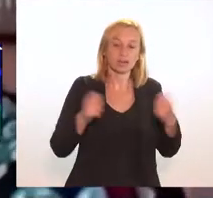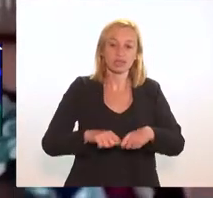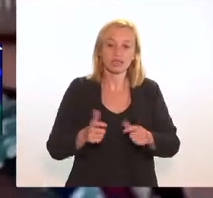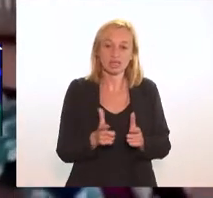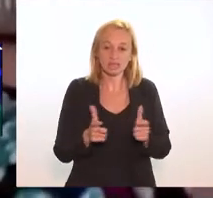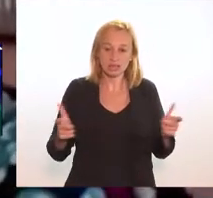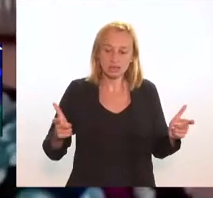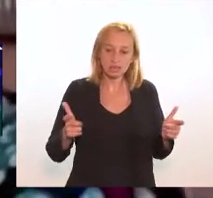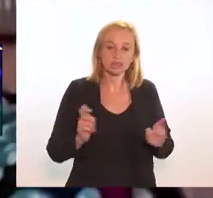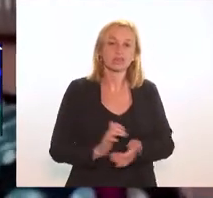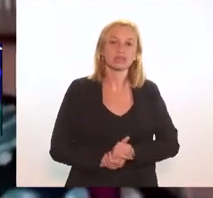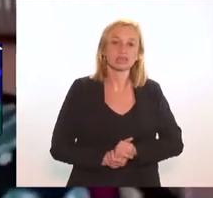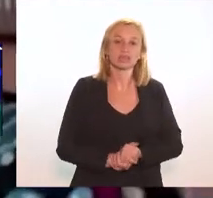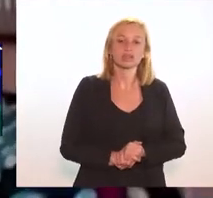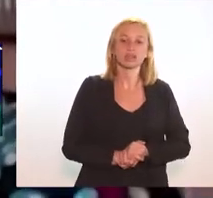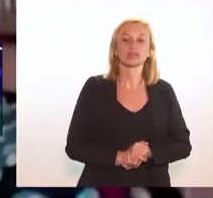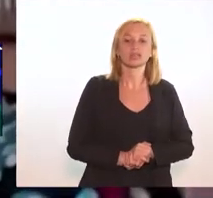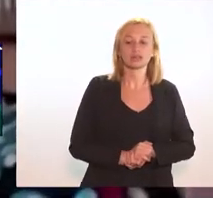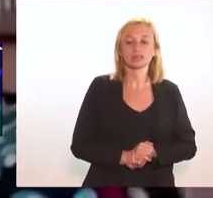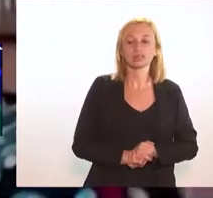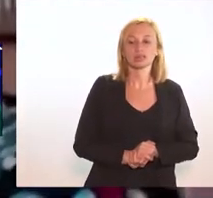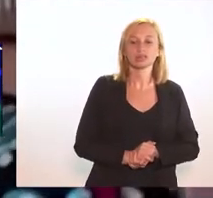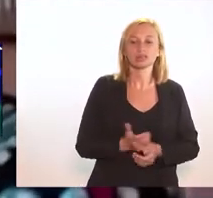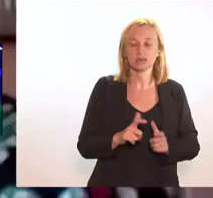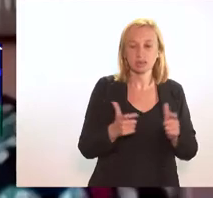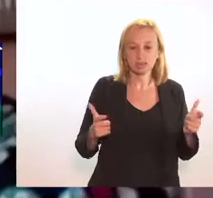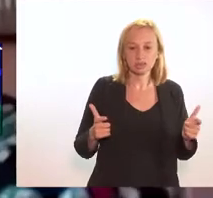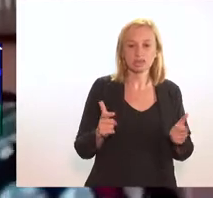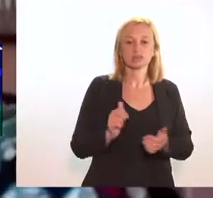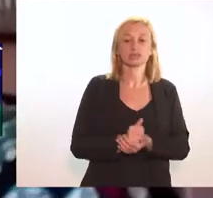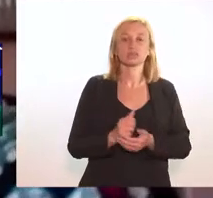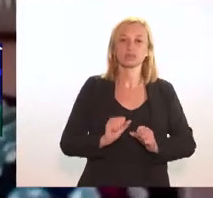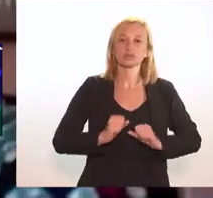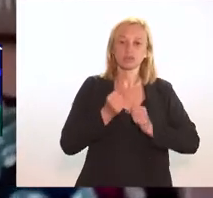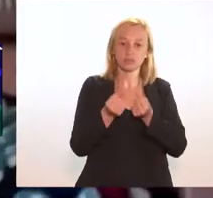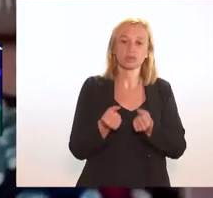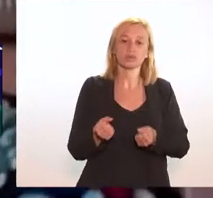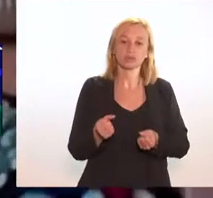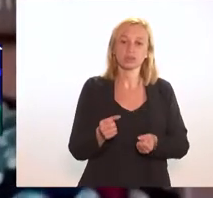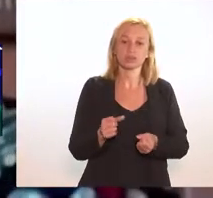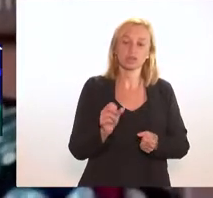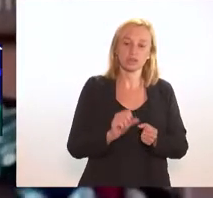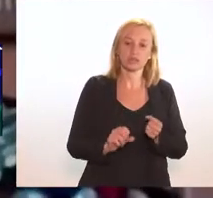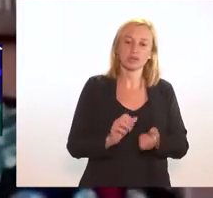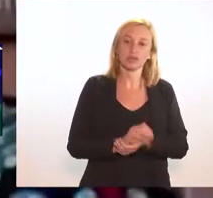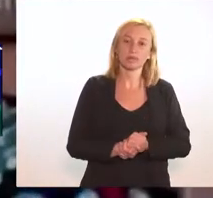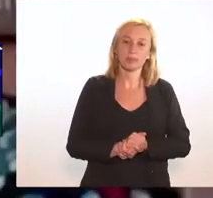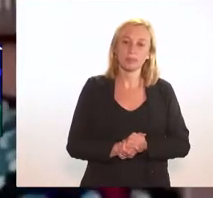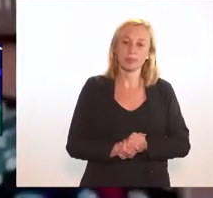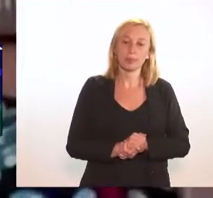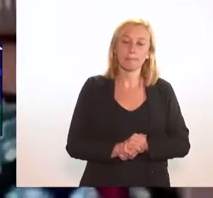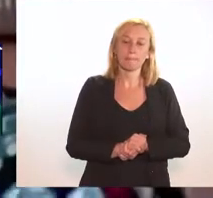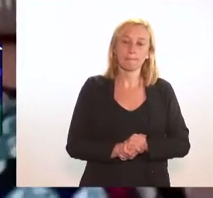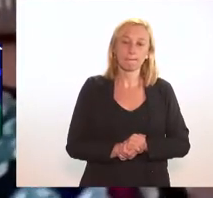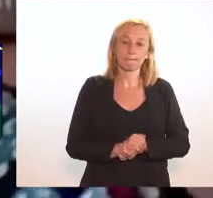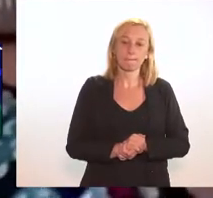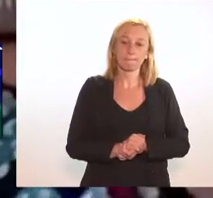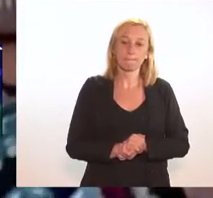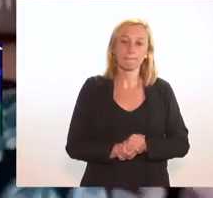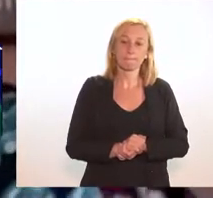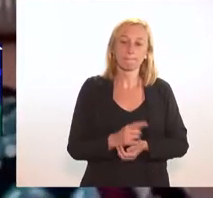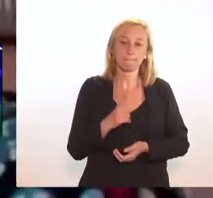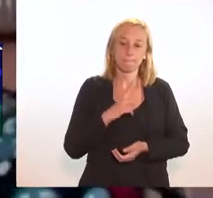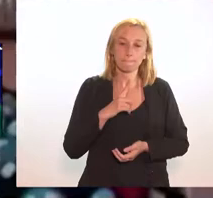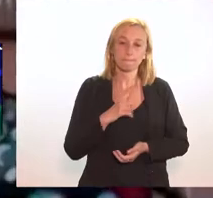capacidade tremenda, é impecável nos cursos que faz, são cursos de ponta, são ações de ponta, e a gente